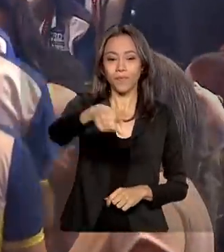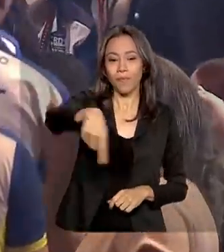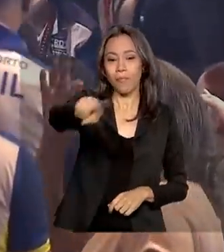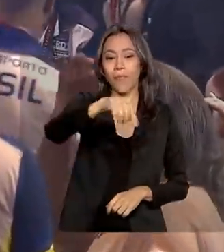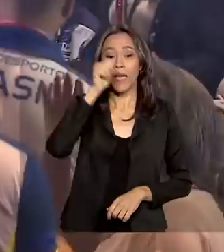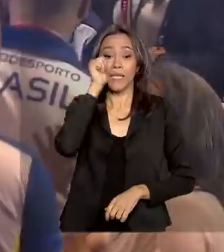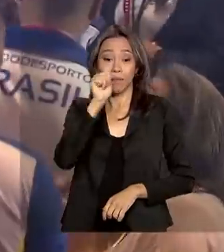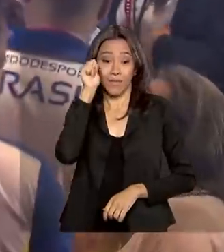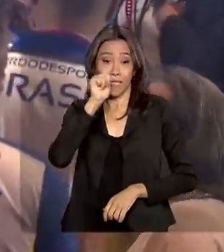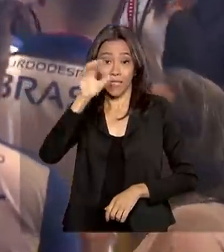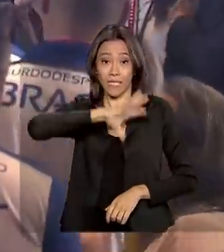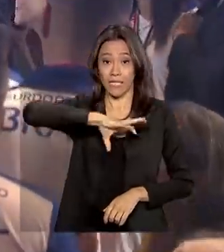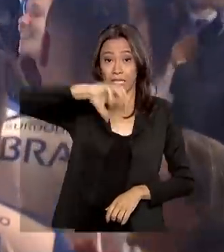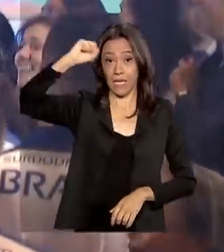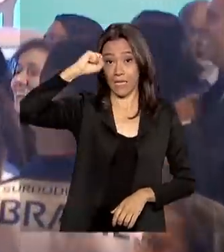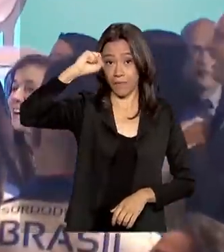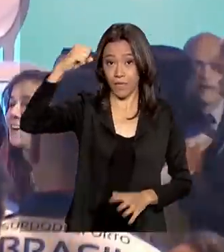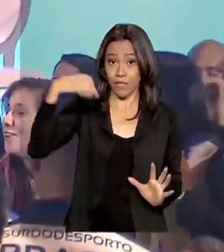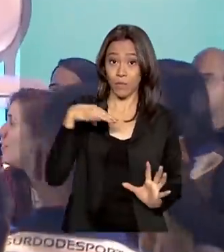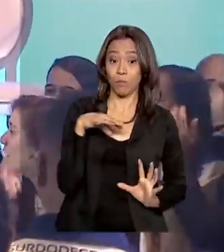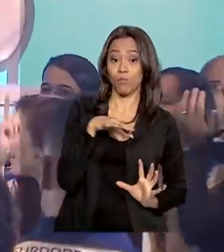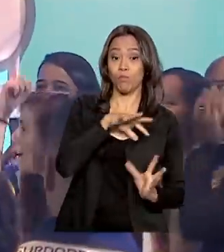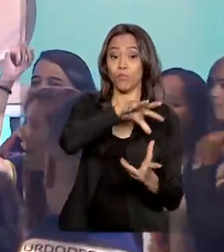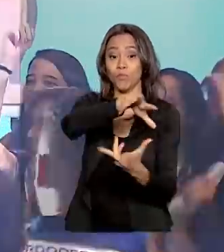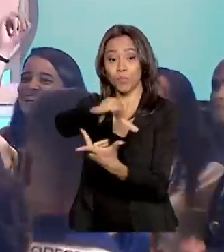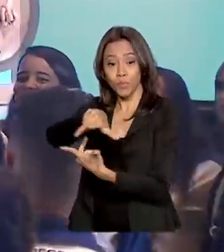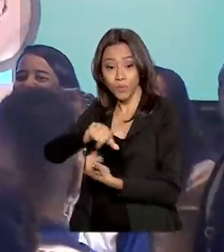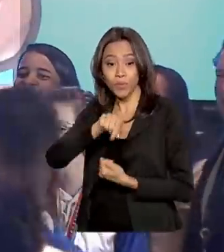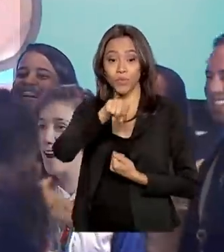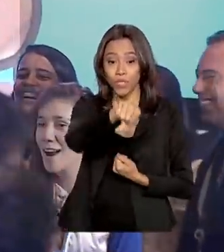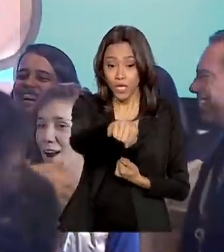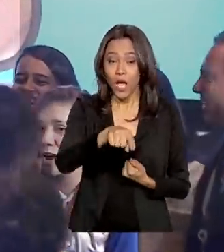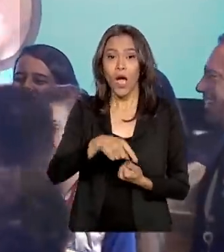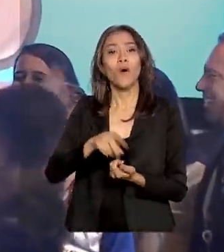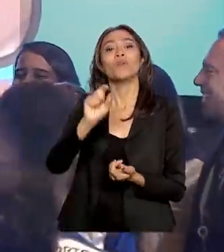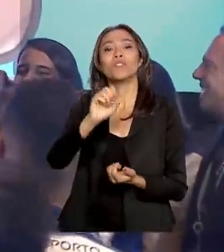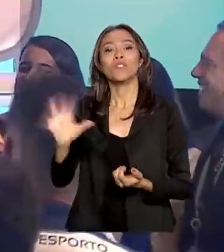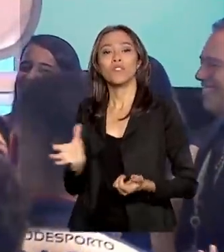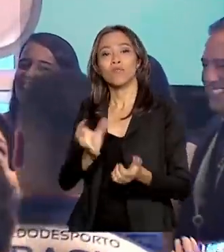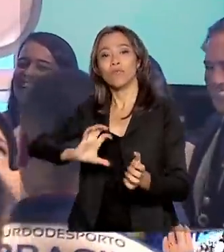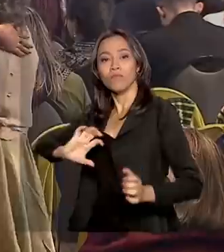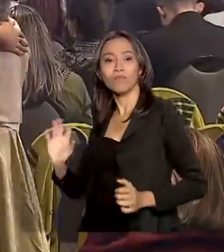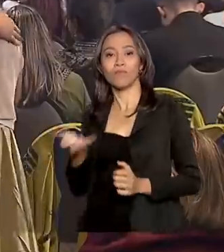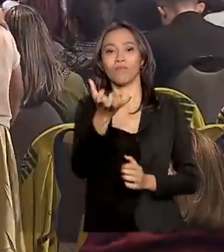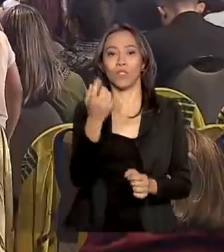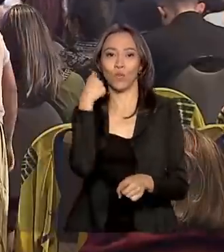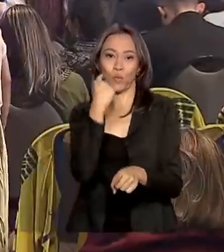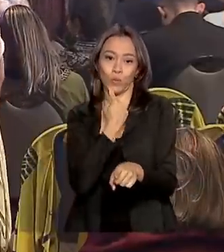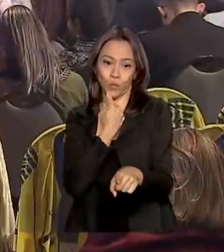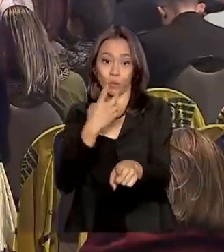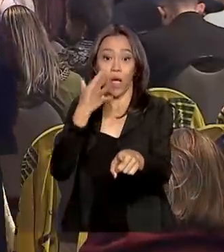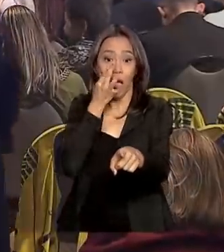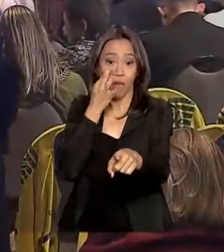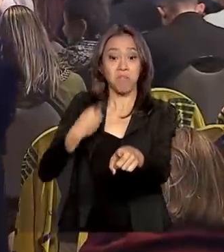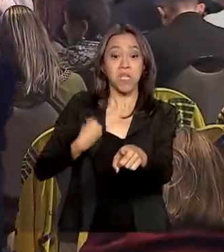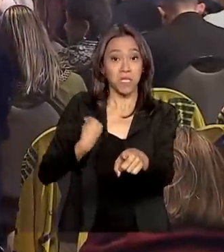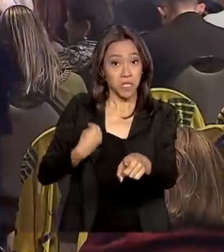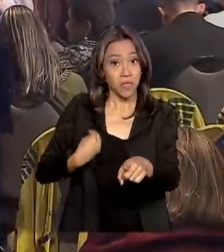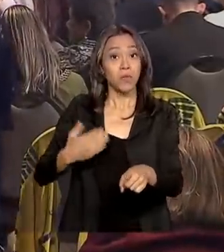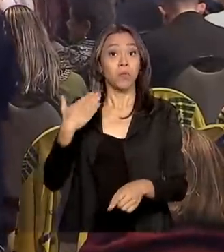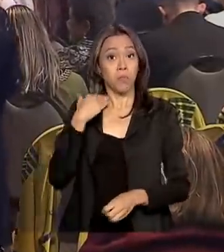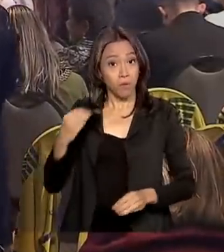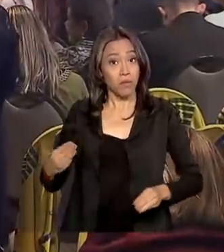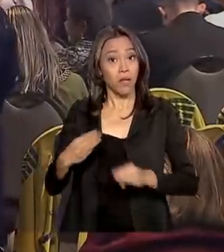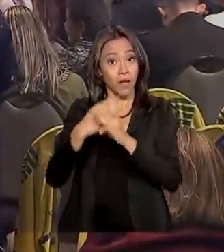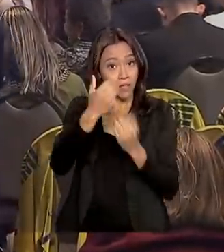campeãs mundiais da seleção feminina de futsal de surdos estavam presentes. A Caixa patrocina o esporte